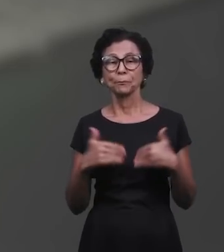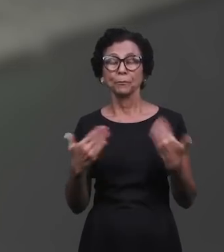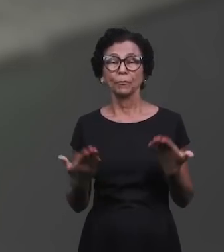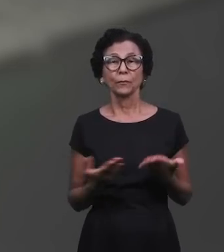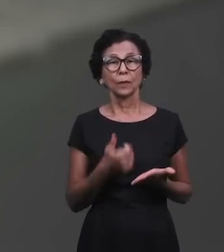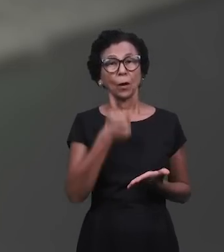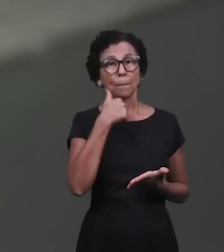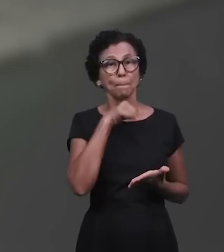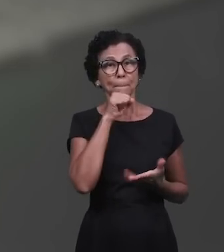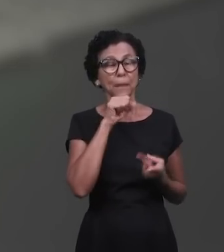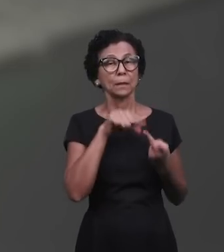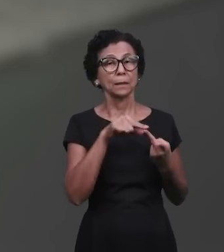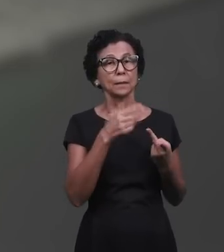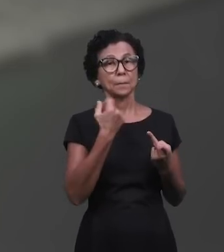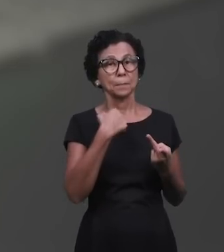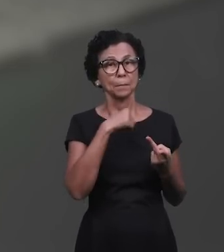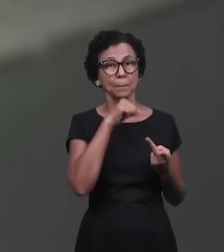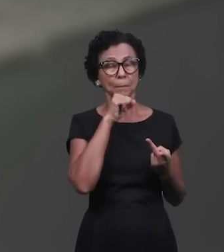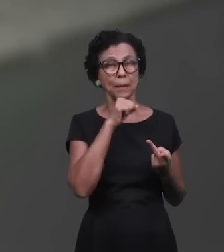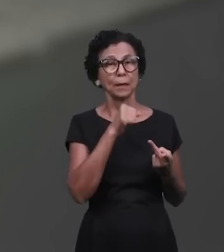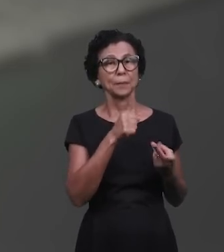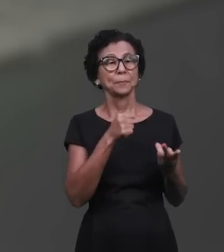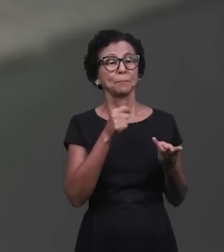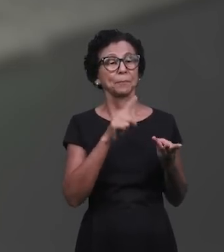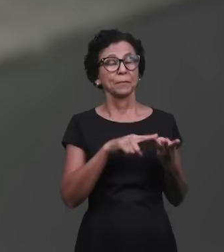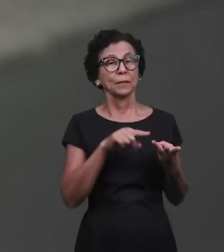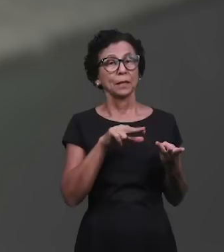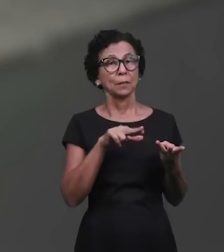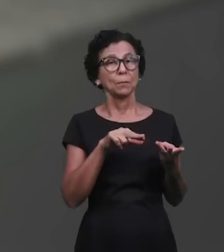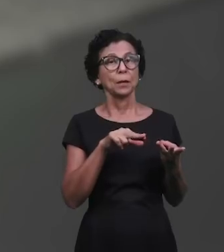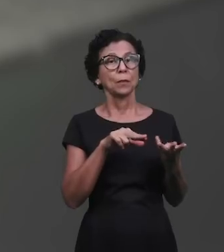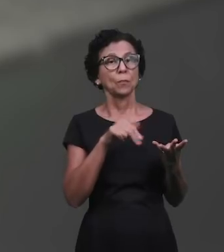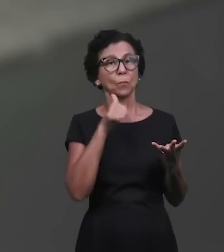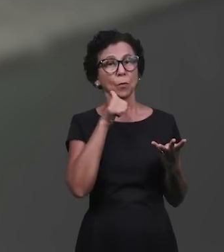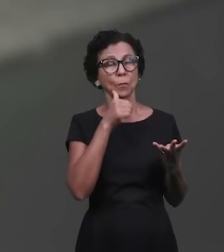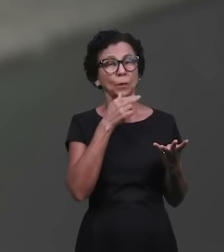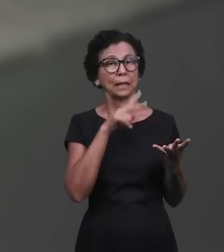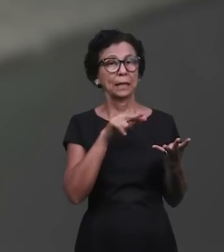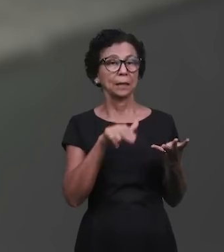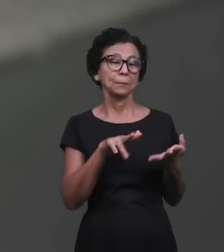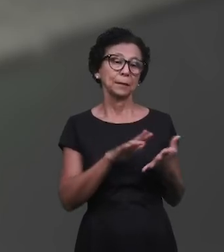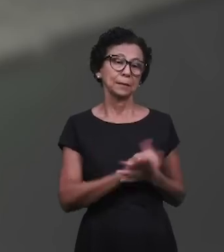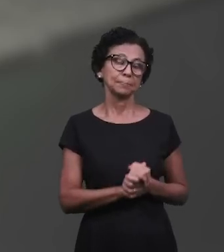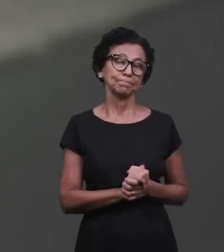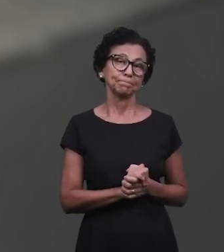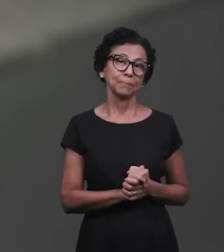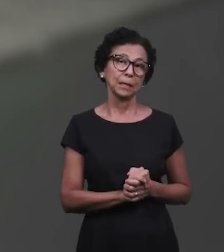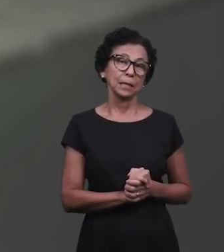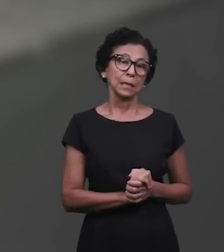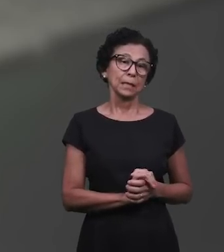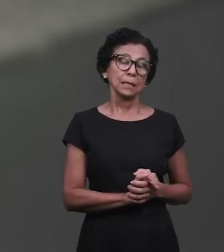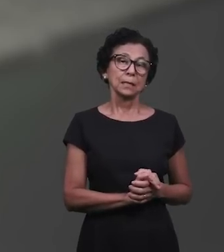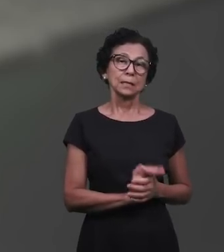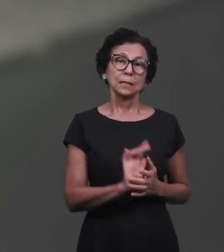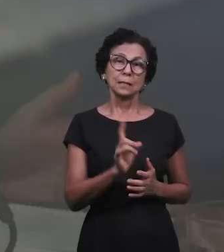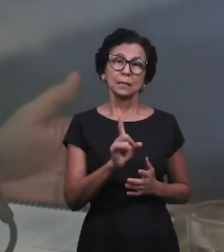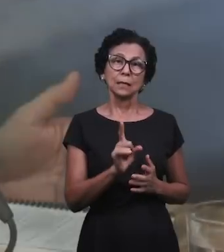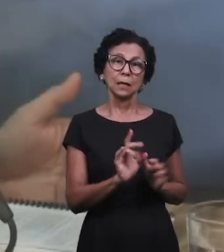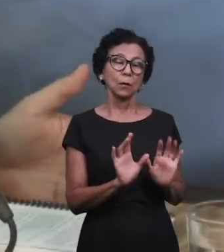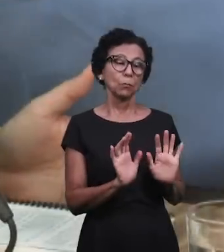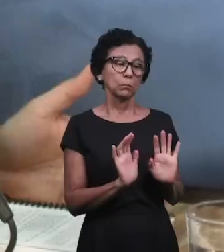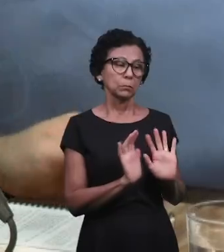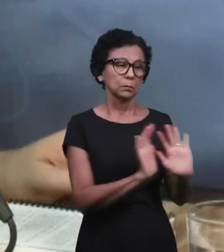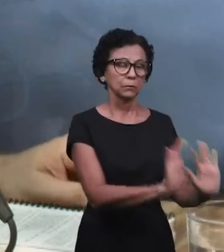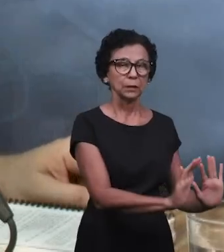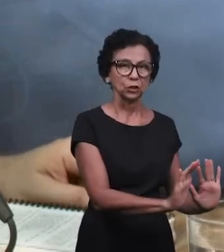esposo, irmão, irmã, e até aborrecer a si mesmo, não pode ser o meu discípulo. Então nós temos que ter essas renúncias